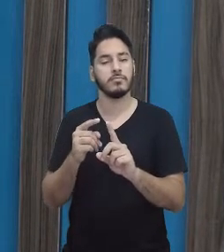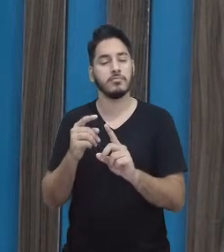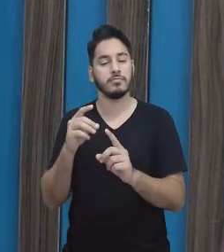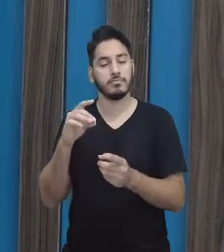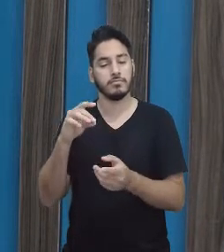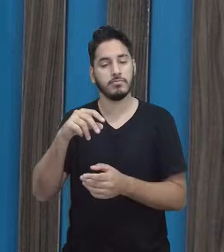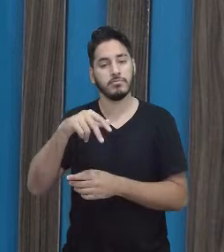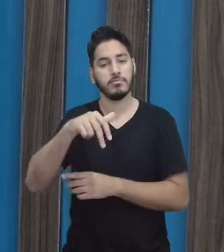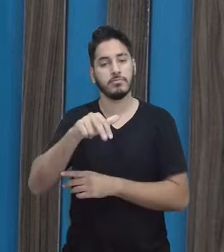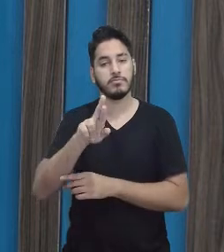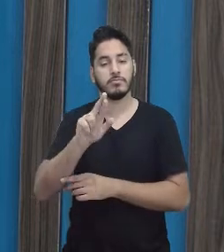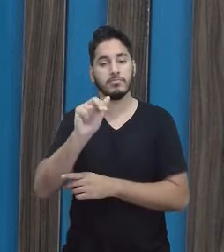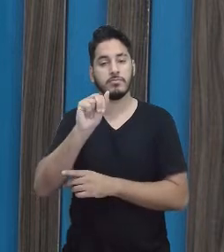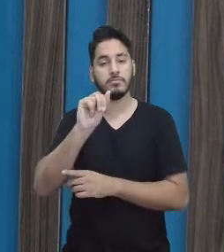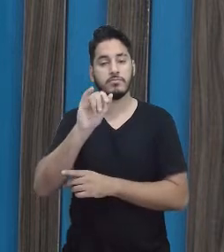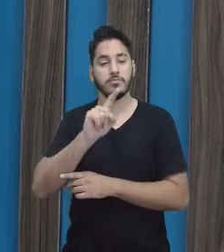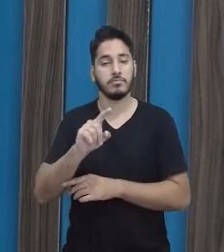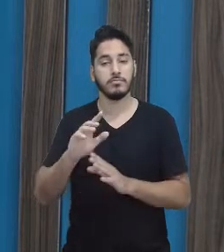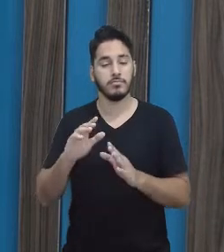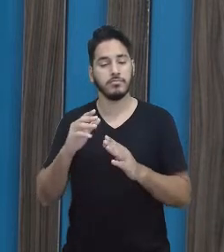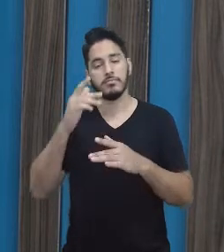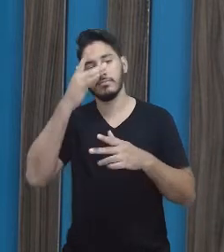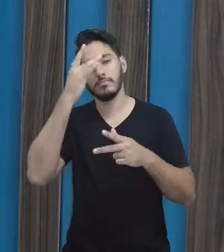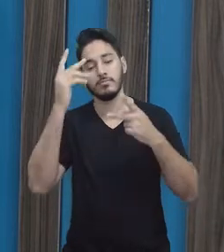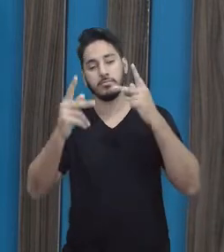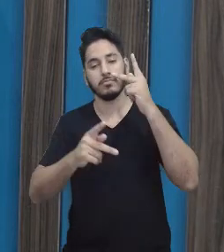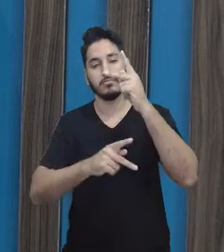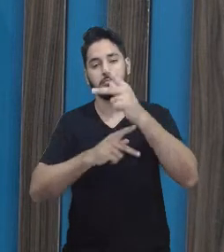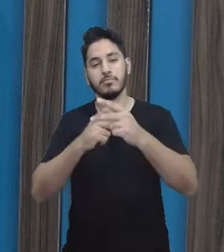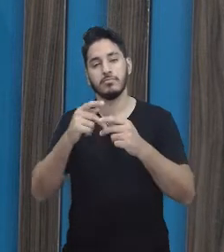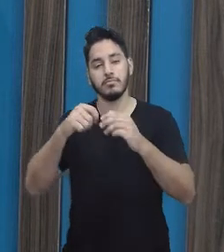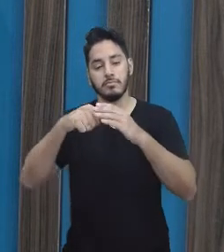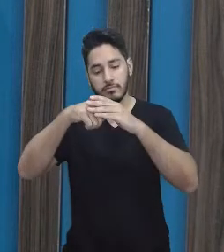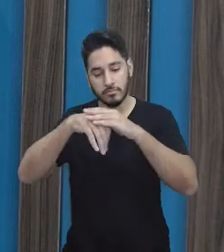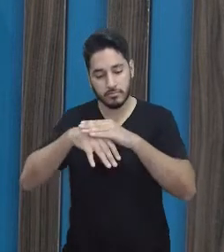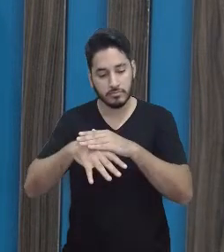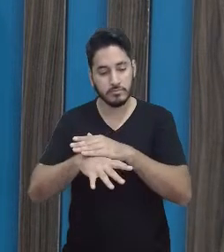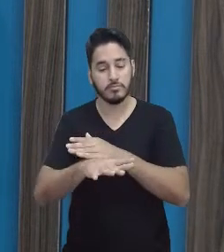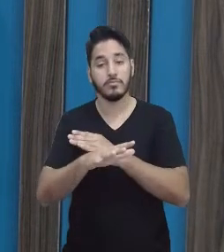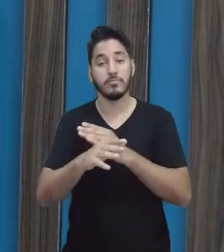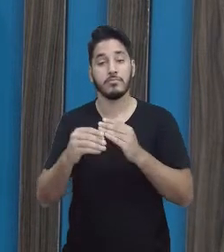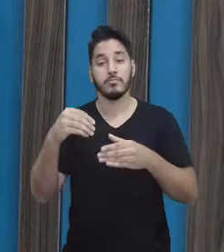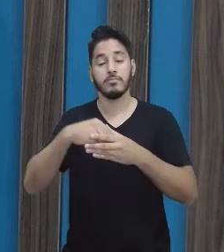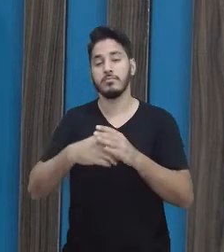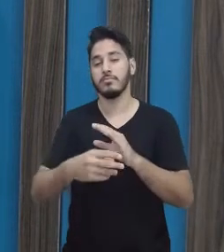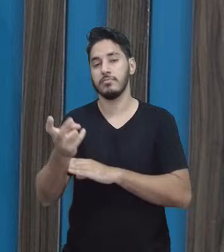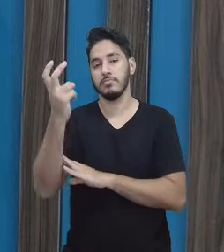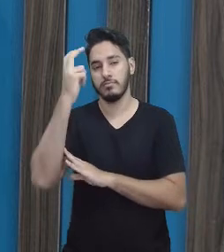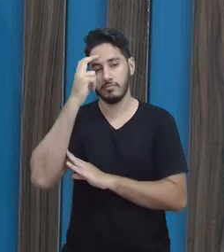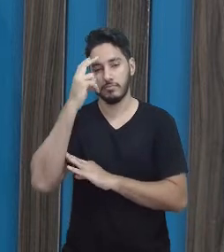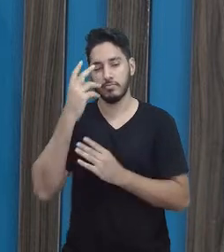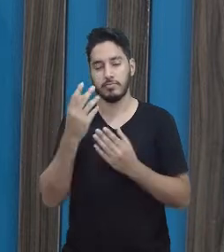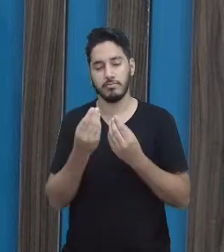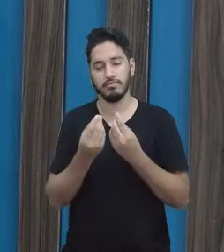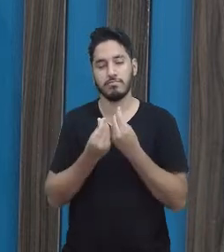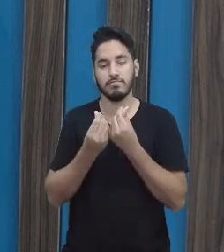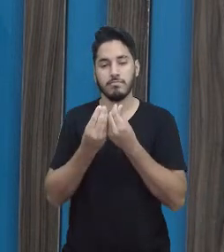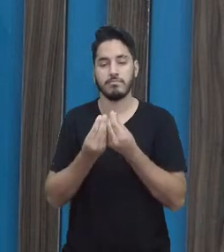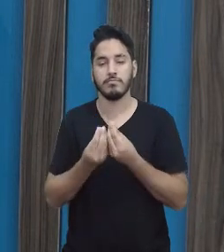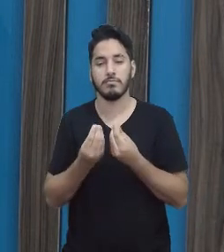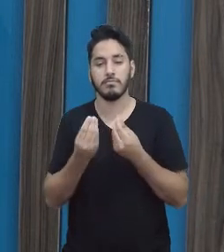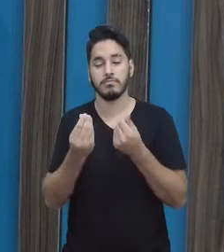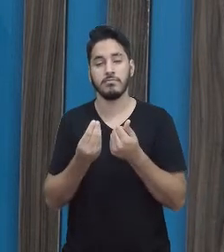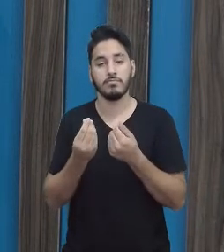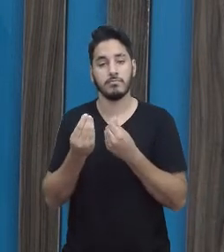né, colocar as raízes popular dentro dessa cultura, um pouco assim, né,